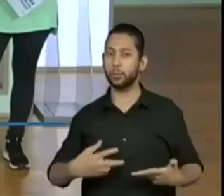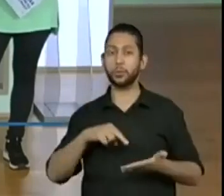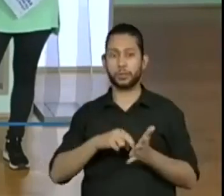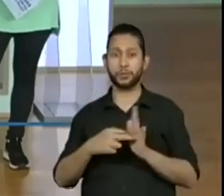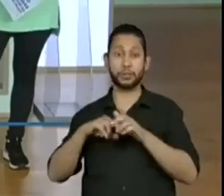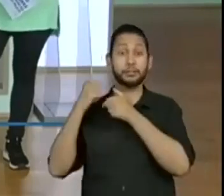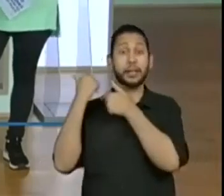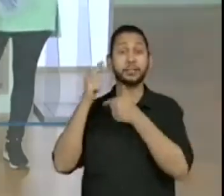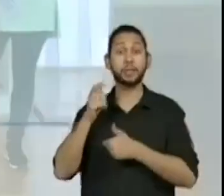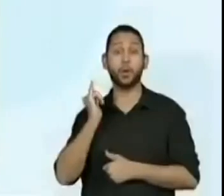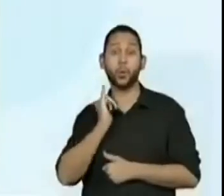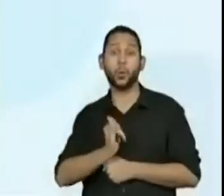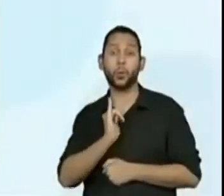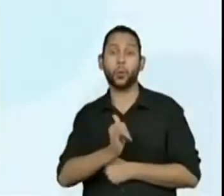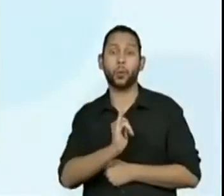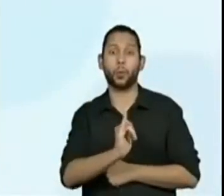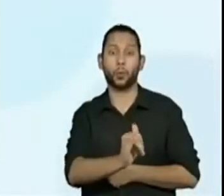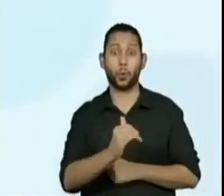oral.